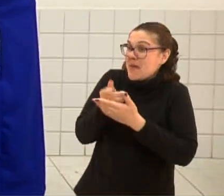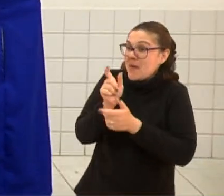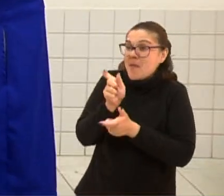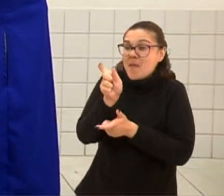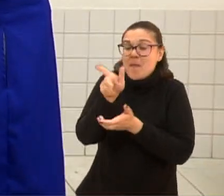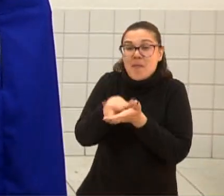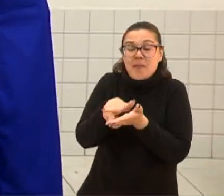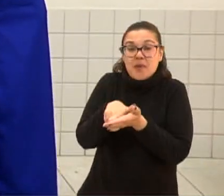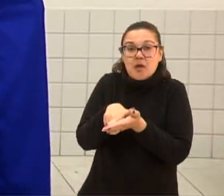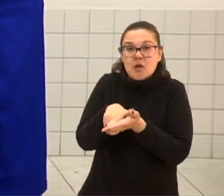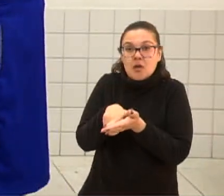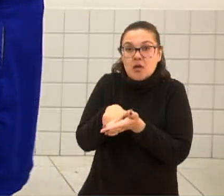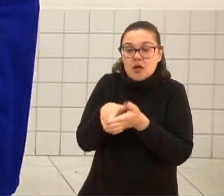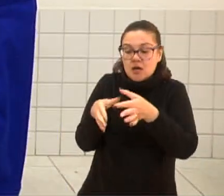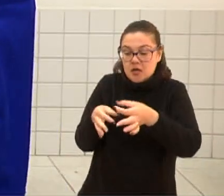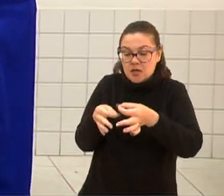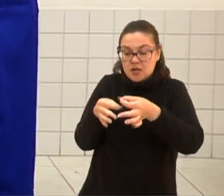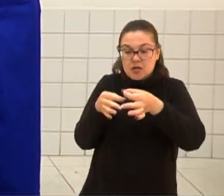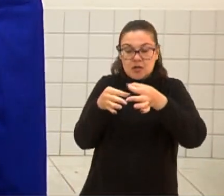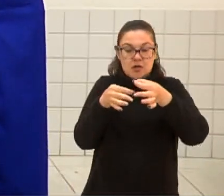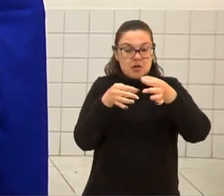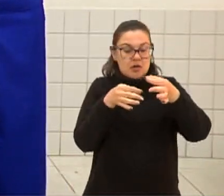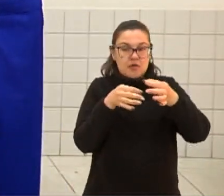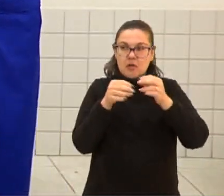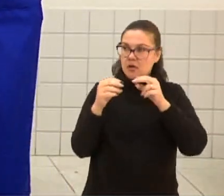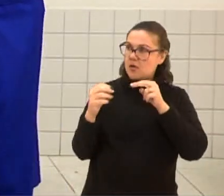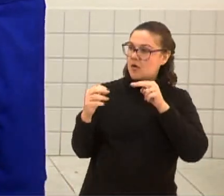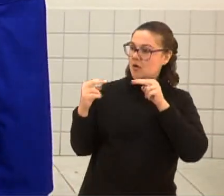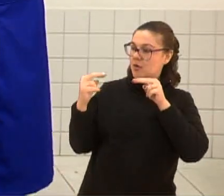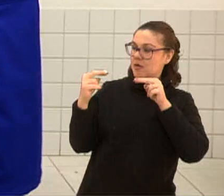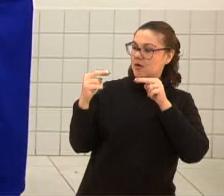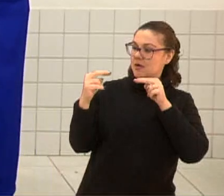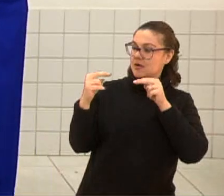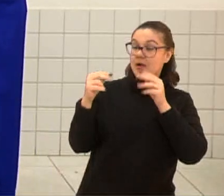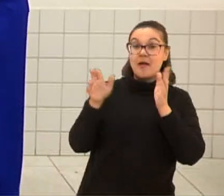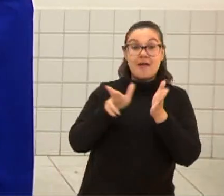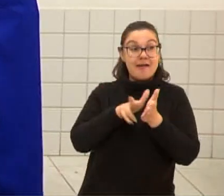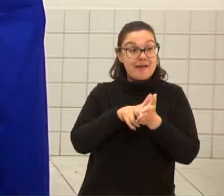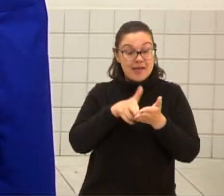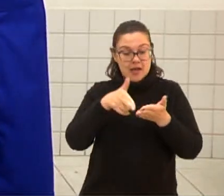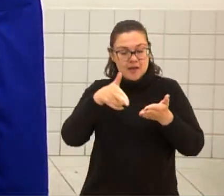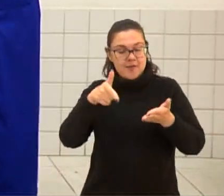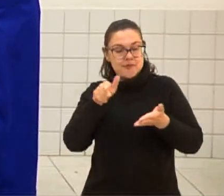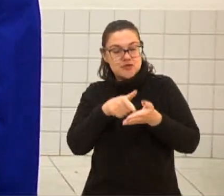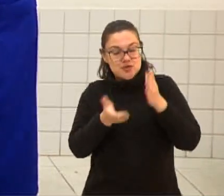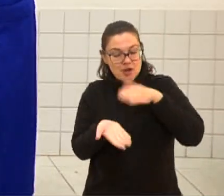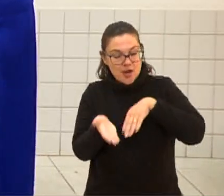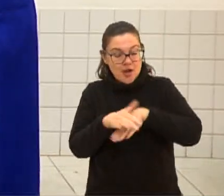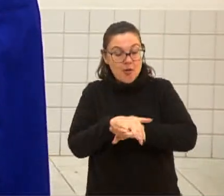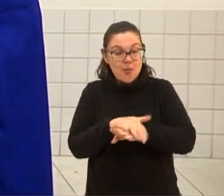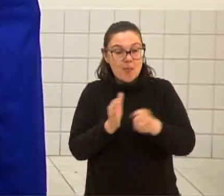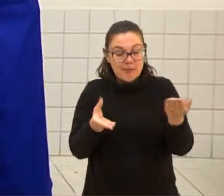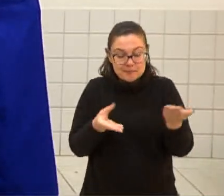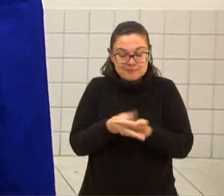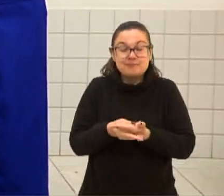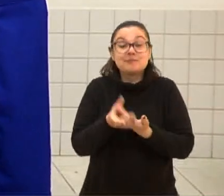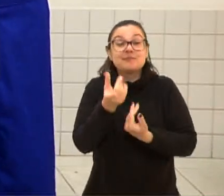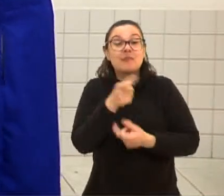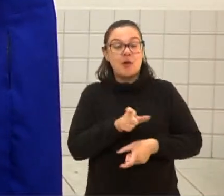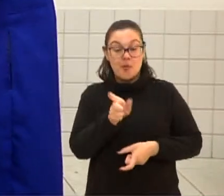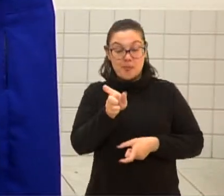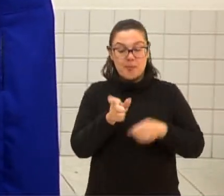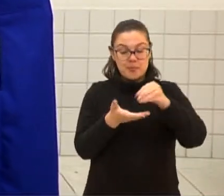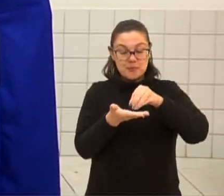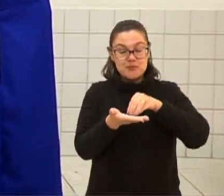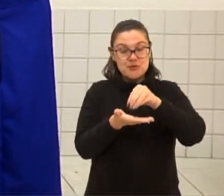cair isso. Ele observa, era a sua revista. Nela tinha guardado o bilhete premiado.